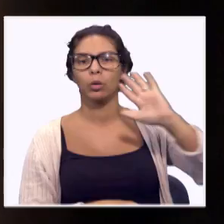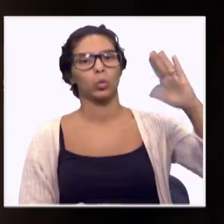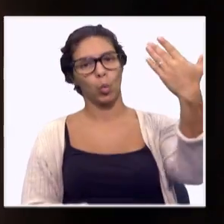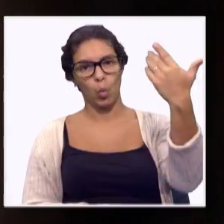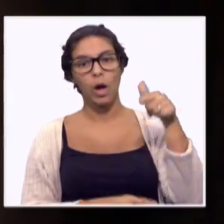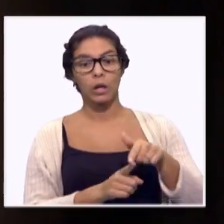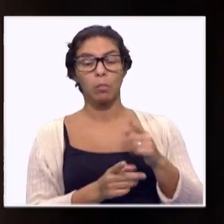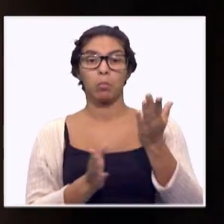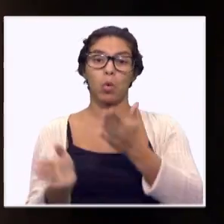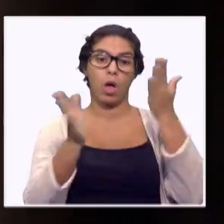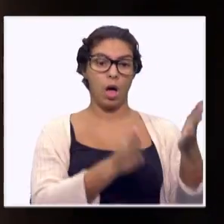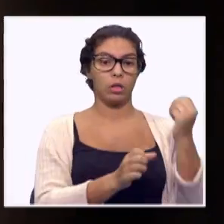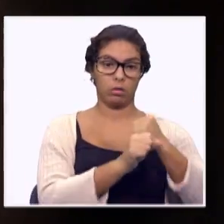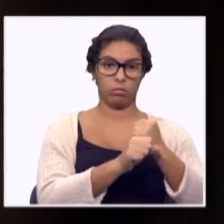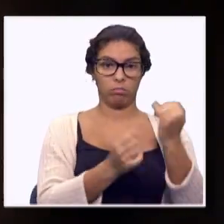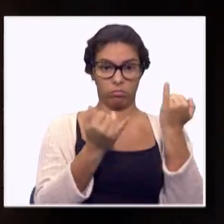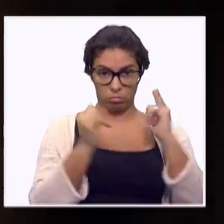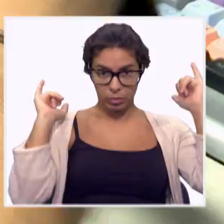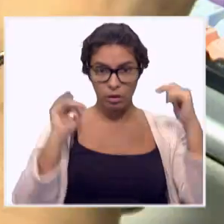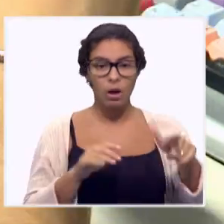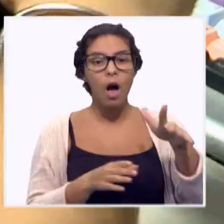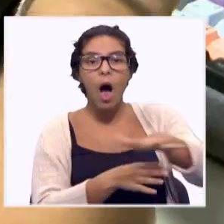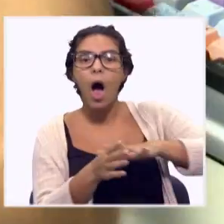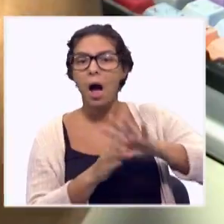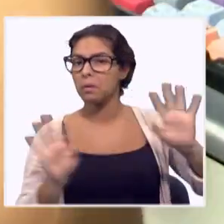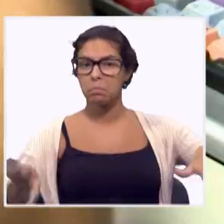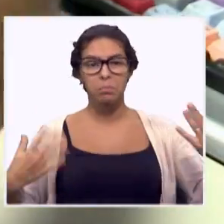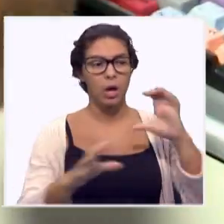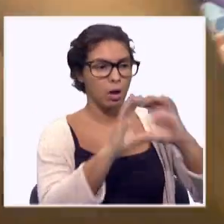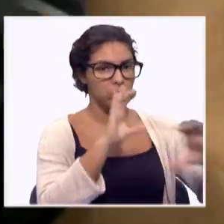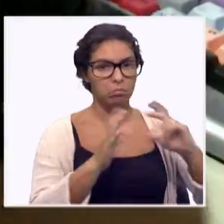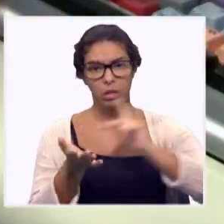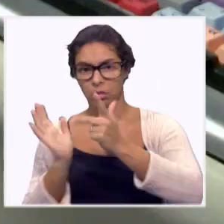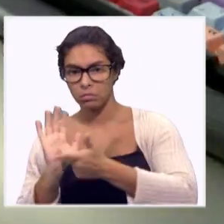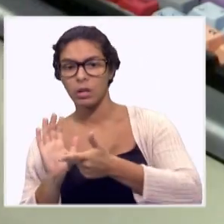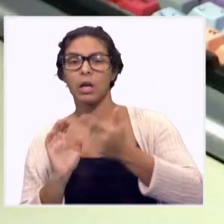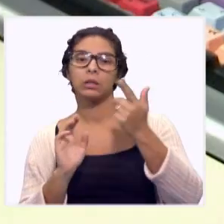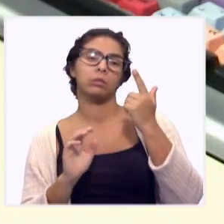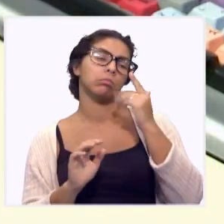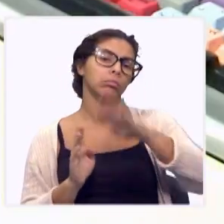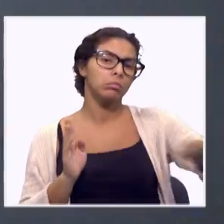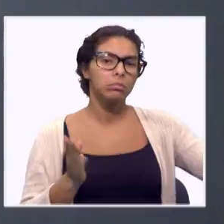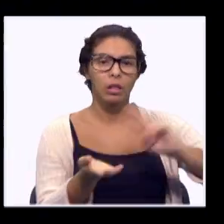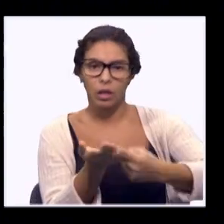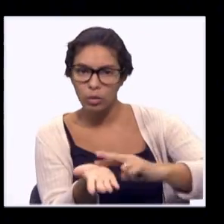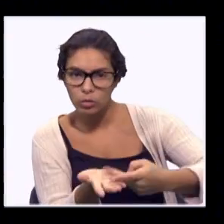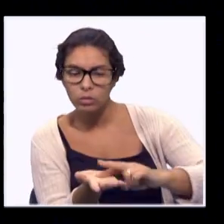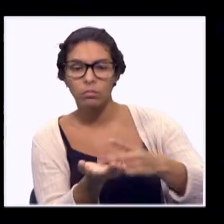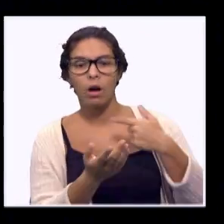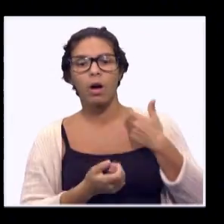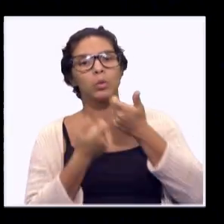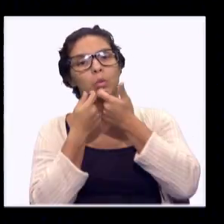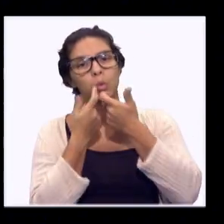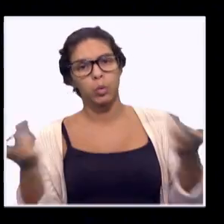fundamentais. Por outro lado, o freelance não escolhe áreas. Quer seja na comunicação, tecnologia, ciências sociais ou tradução,